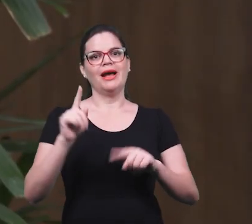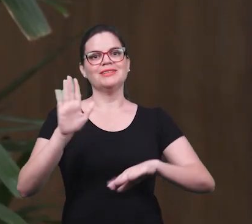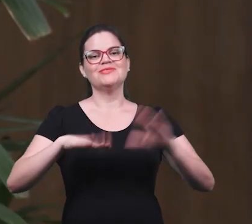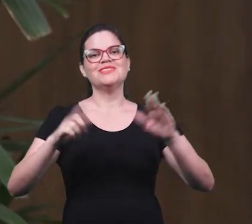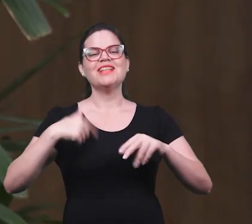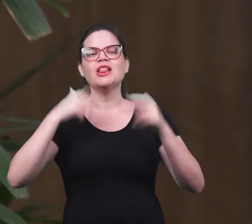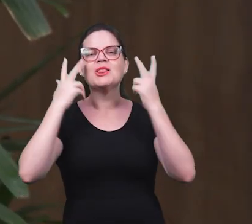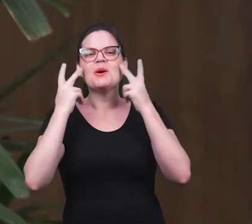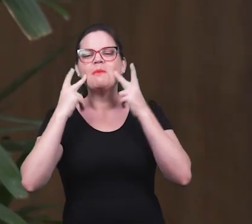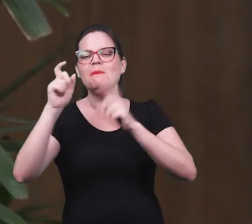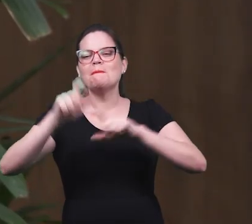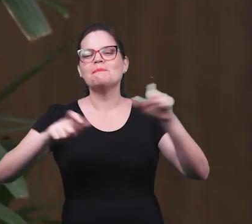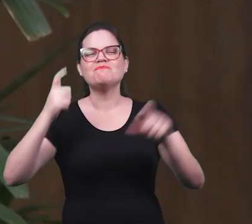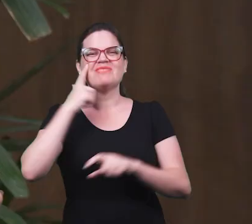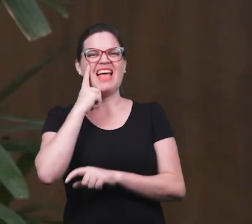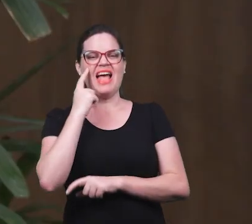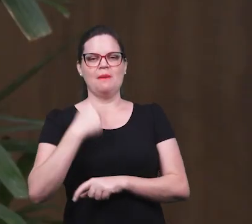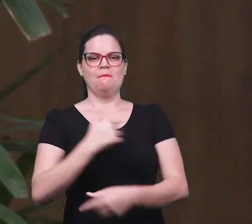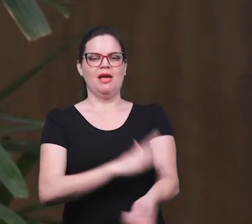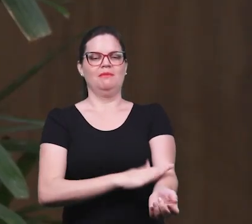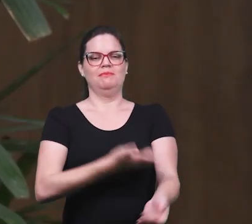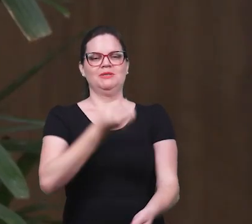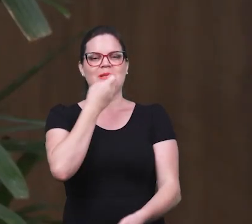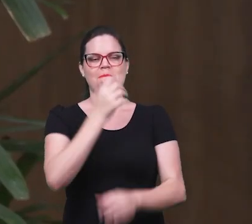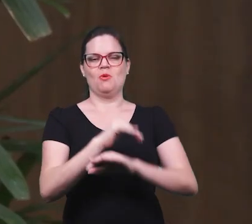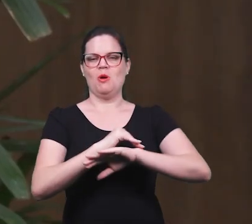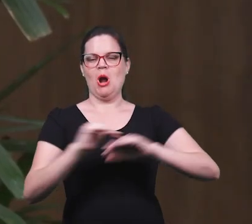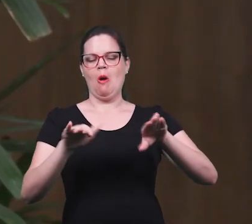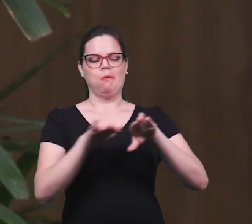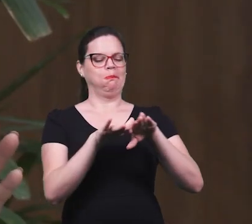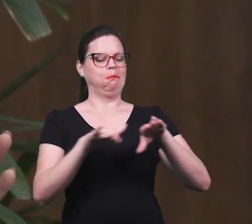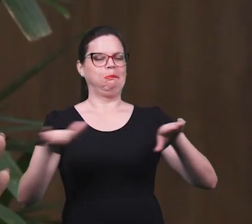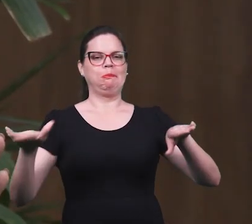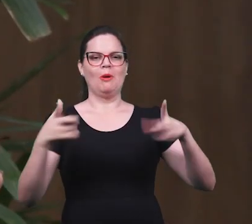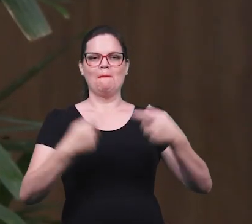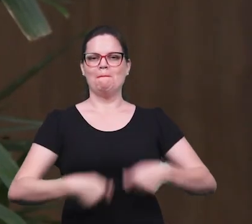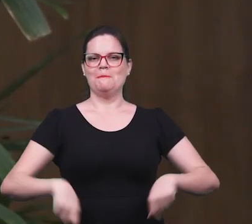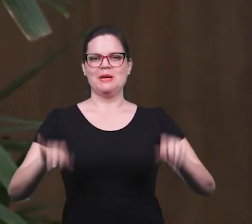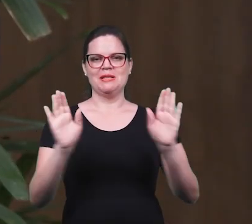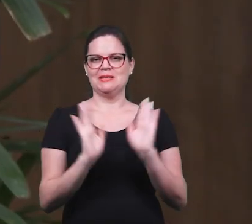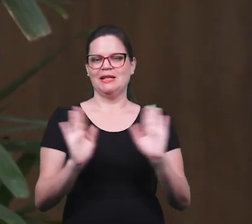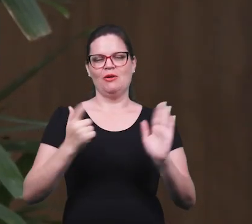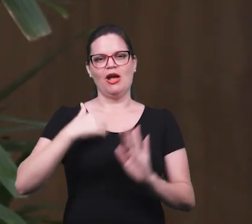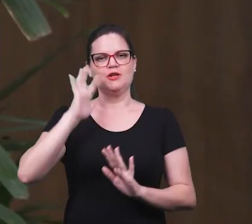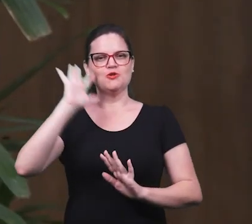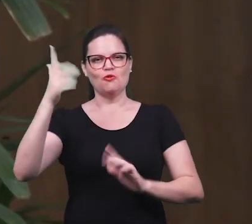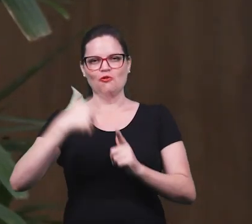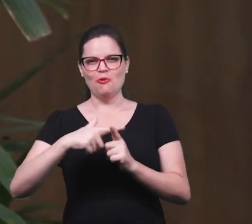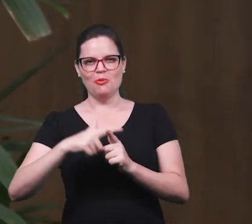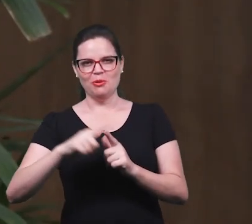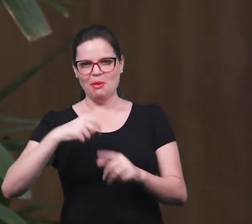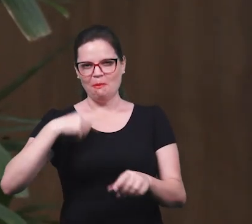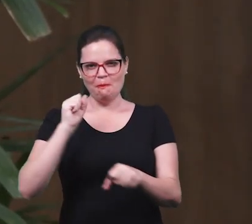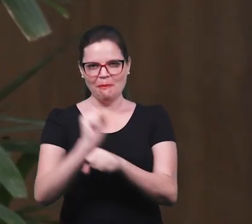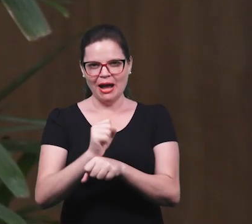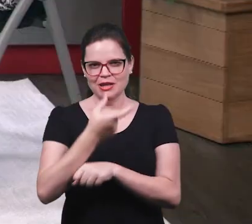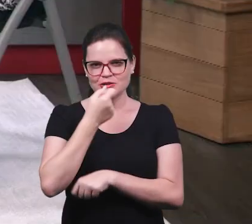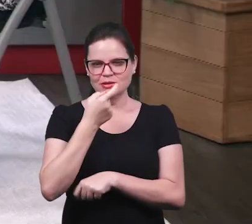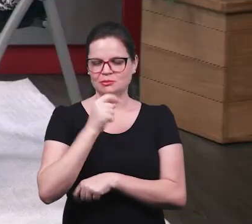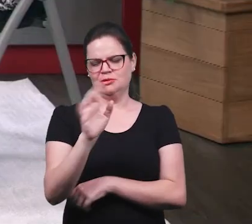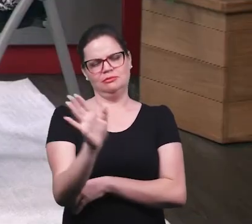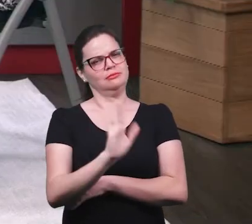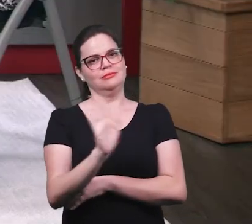o paciente acha: "Ah, minha pressão tá ficando boa, já resolvi o problema, para de tomar medicação". Esse é um